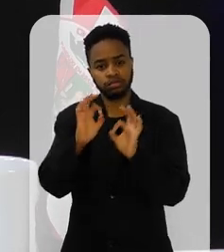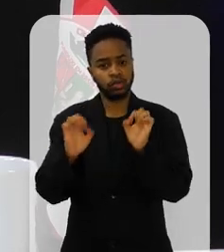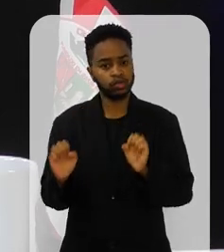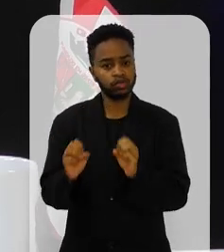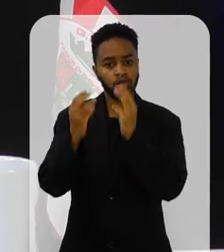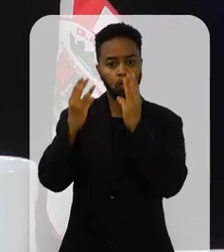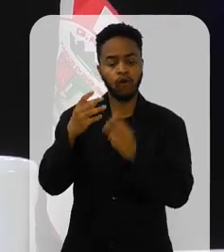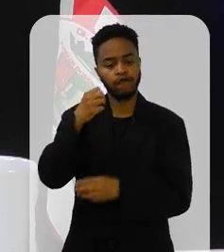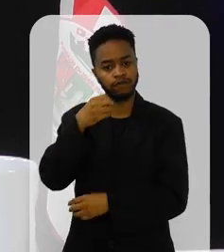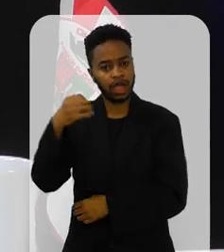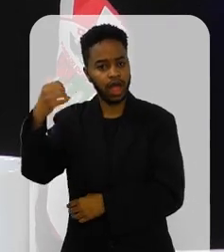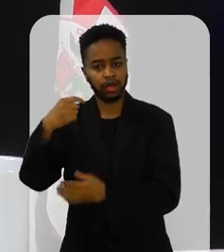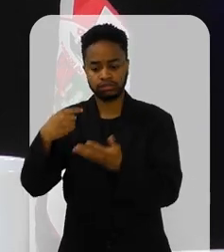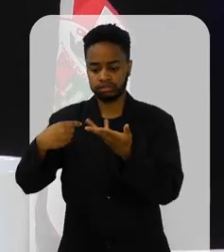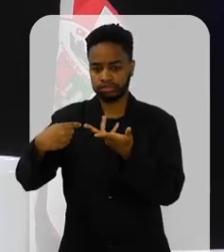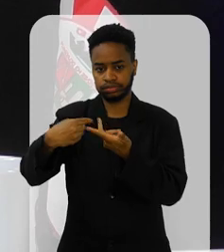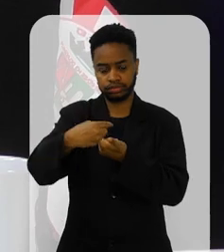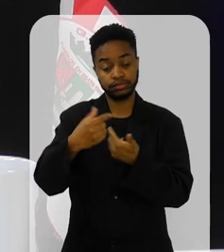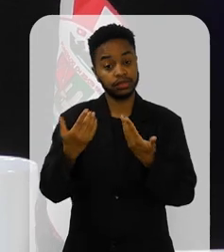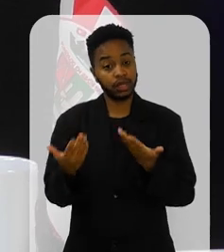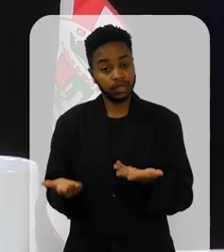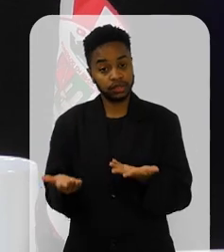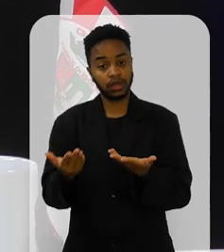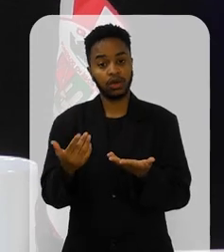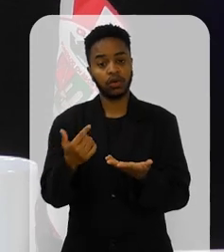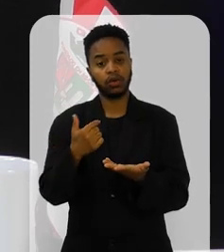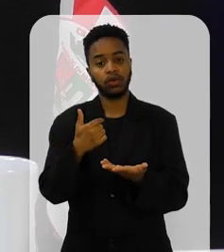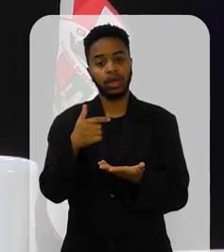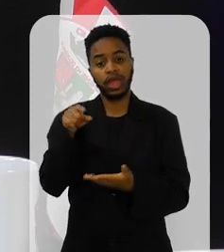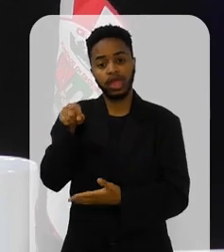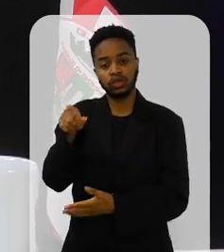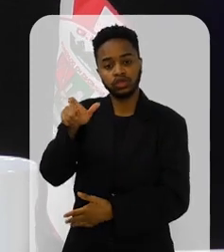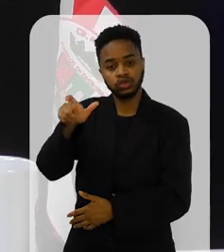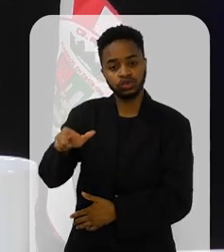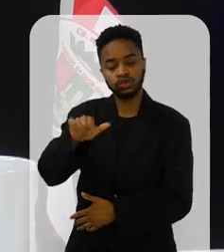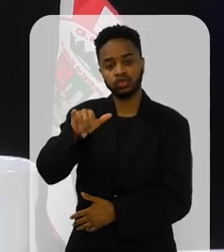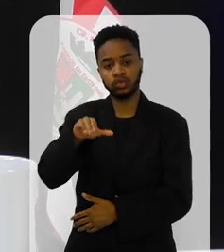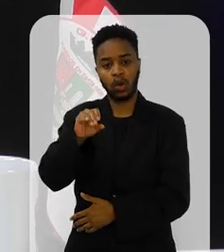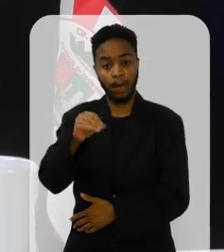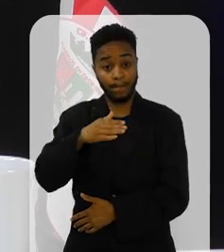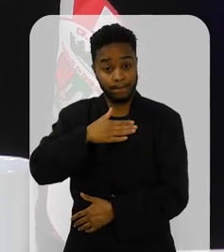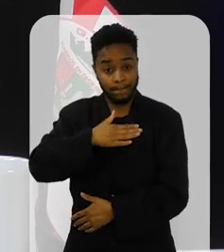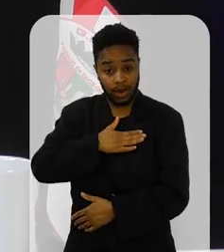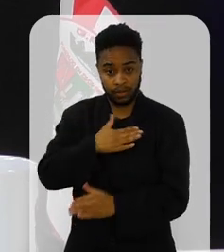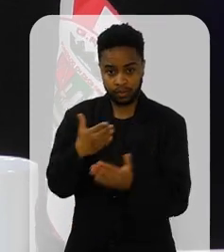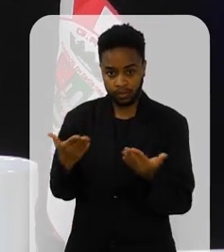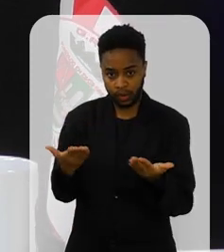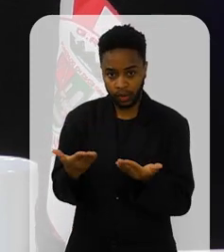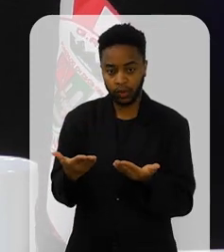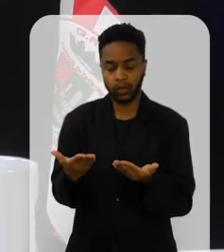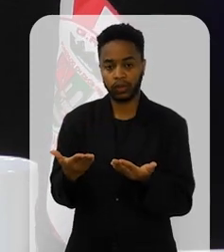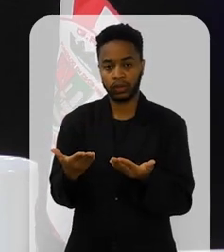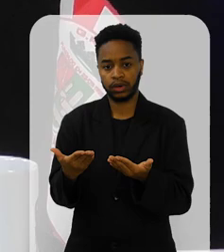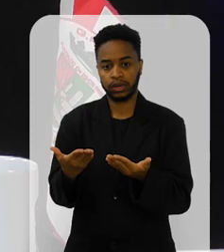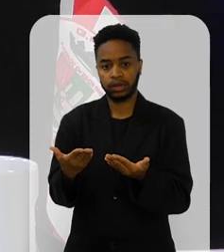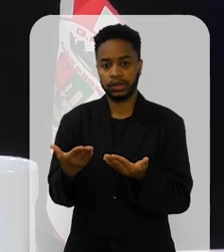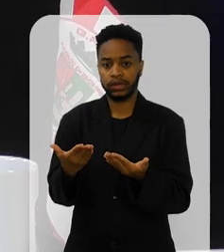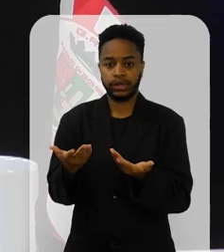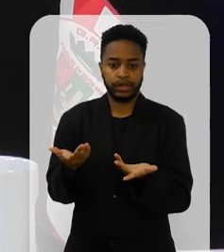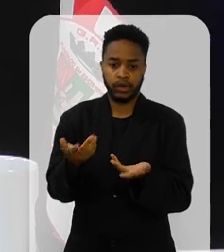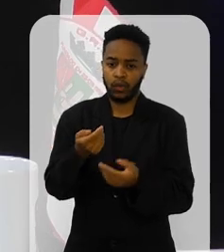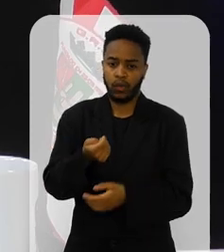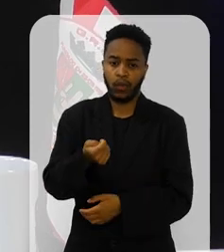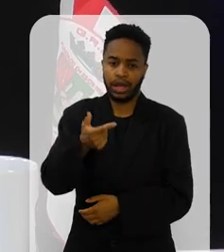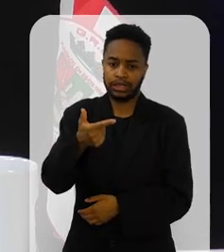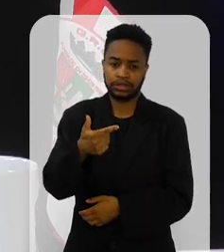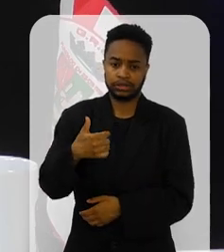em viagem, esse tipo de coisa. Então eu tenho o João para mim, né, agora, né, próximo a